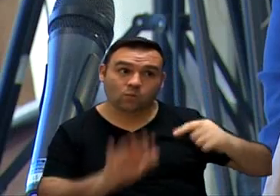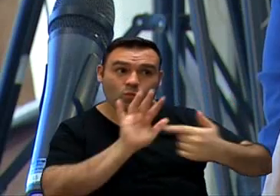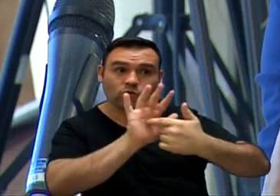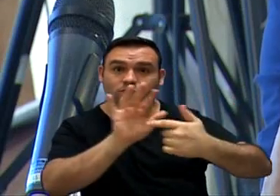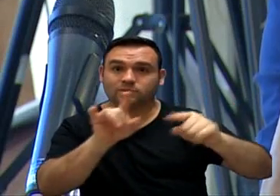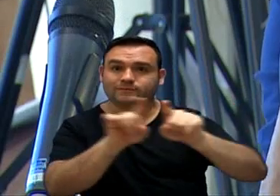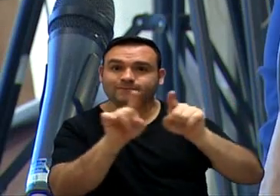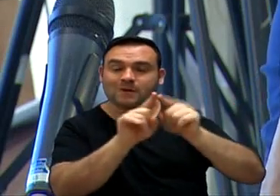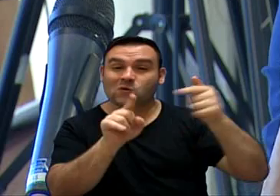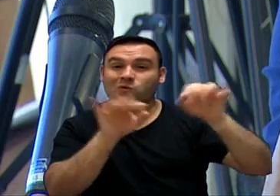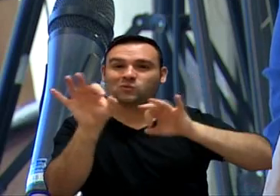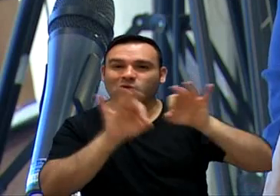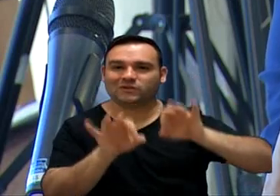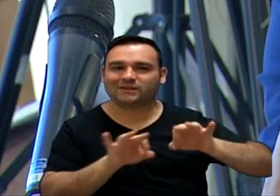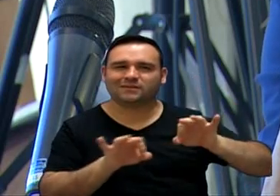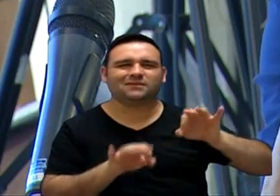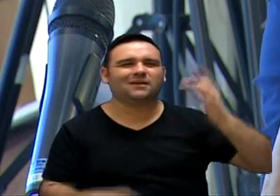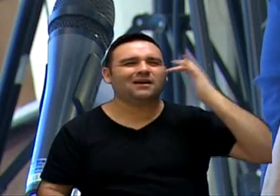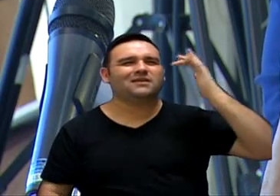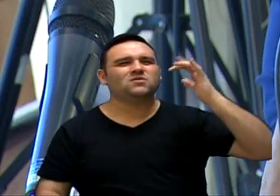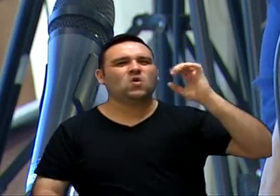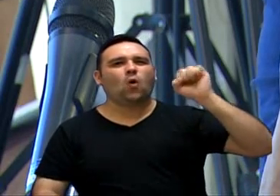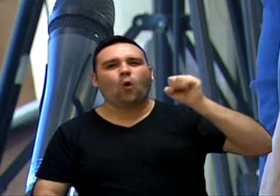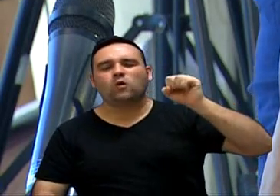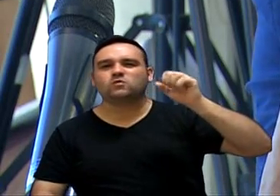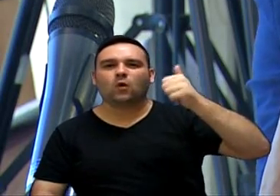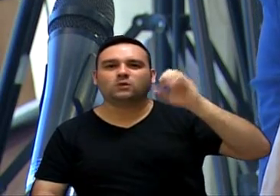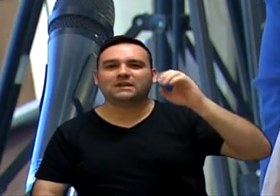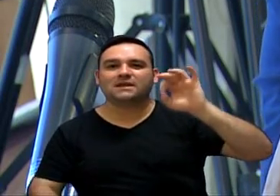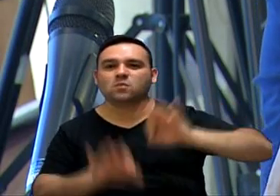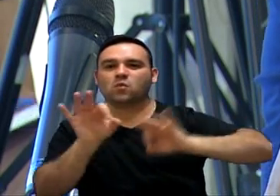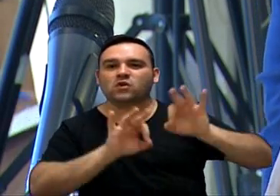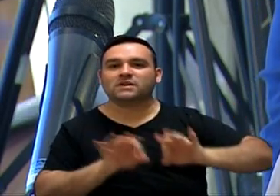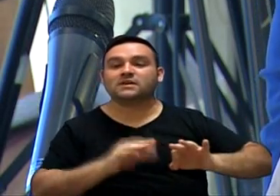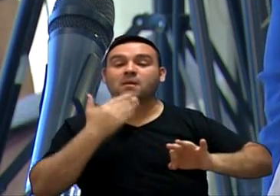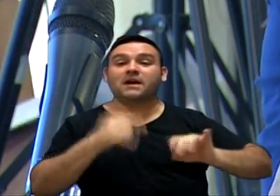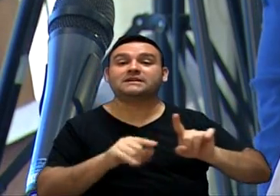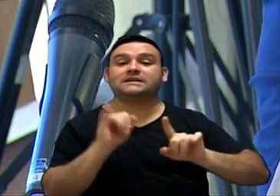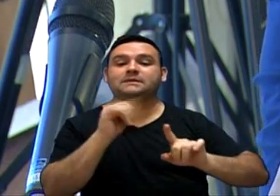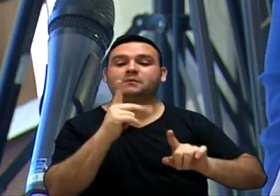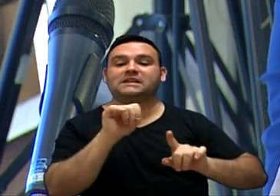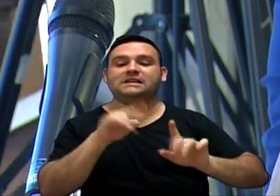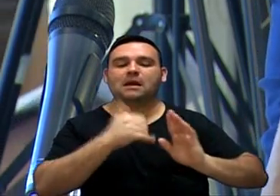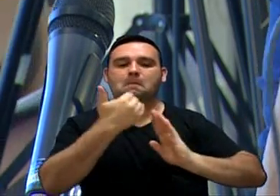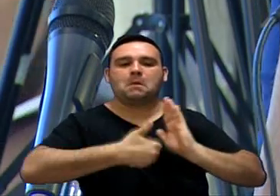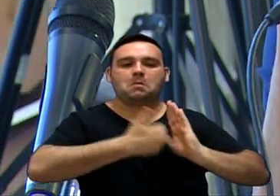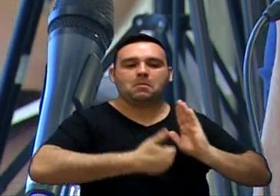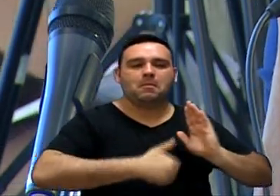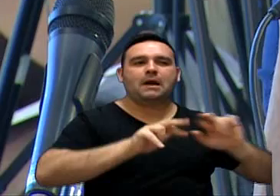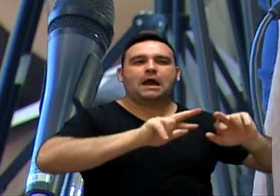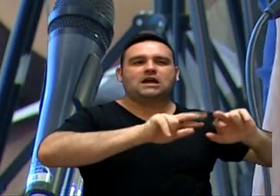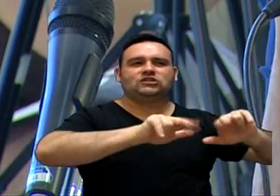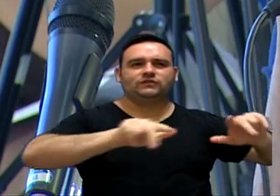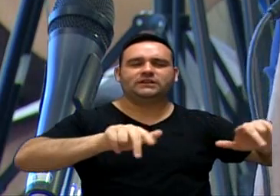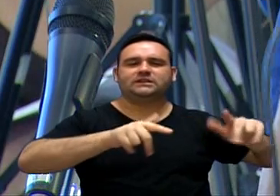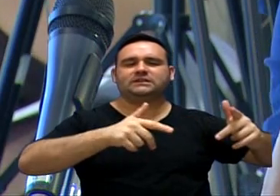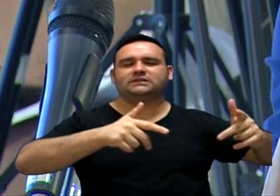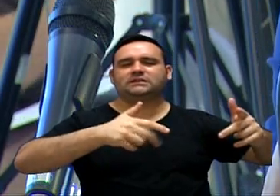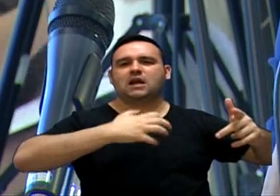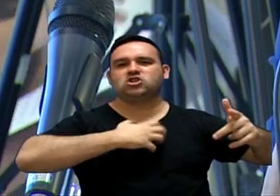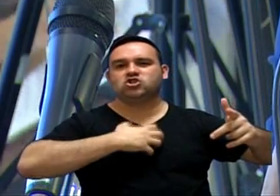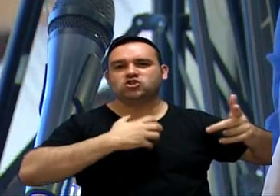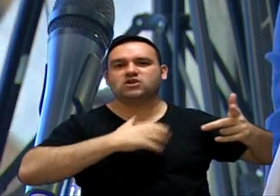apresentou aqui também, acho que 8 ou 10 projetos pedindo isenção de IPTU para uma série